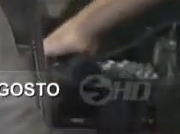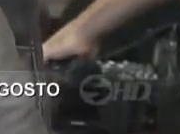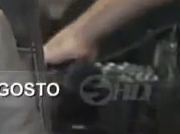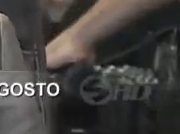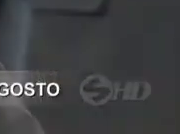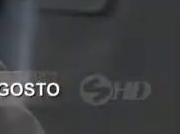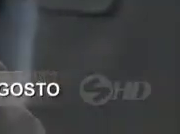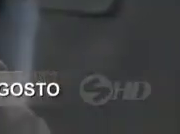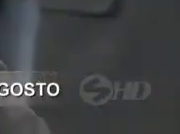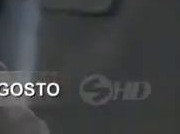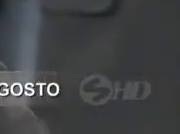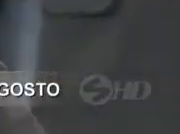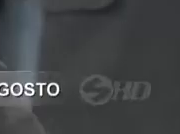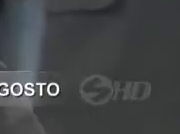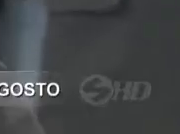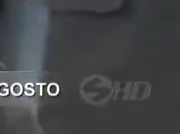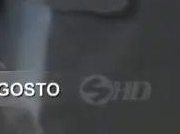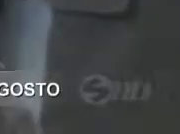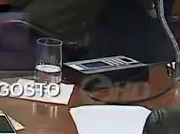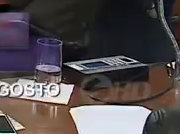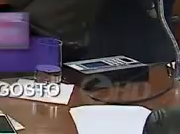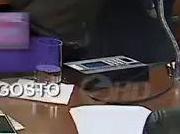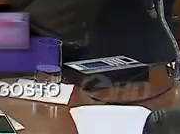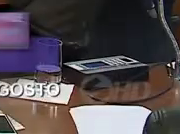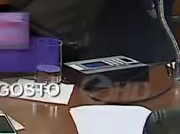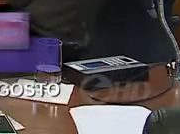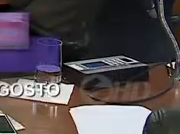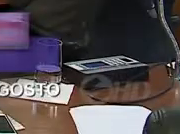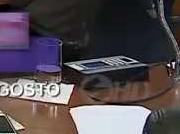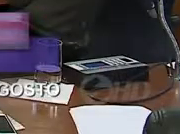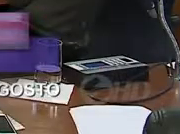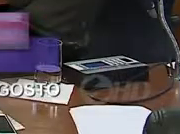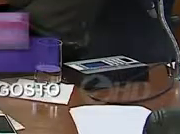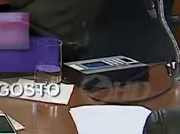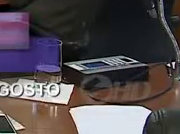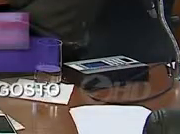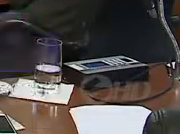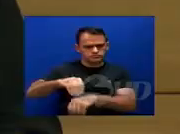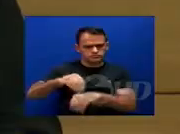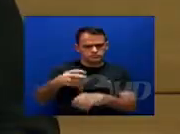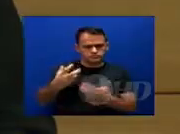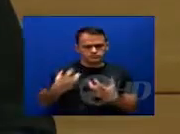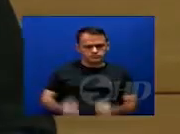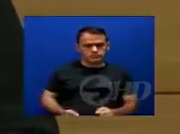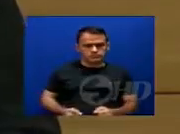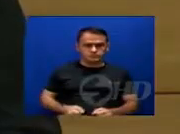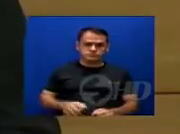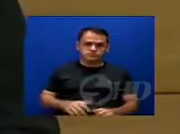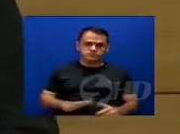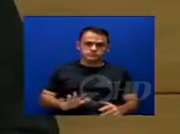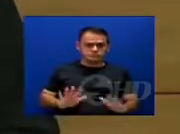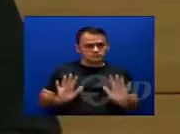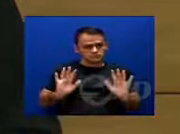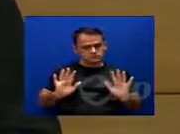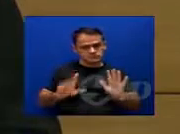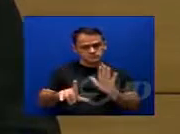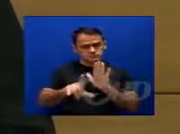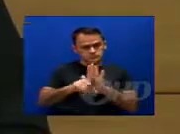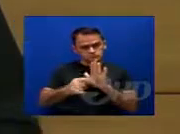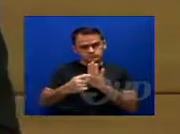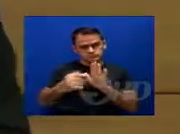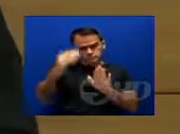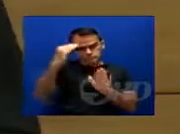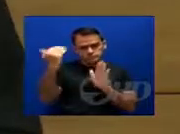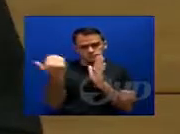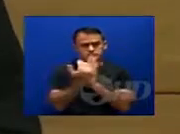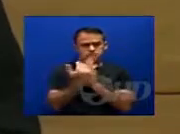Os vereadores alegaram que ele tinha participado como representante do prefeito durante o processo de cassação. Houve discussão.